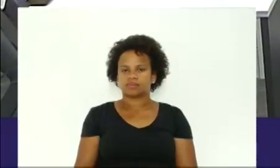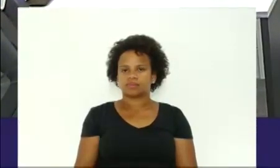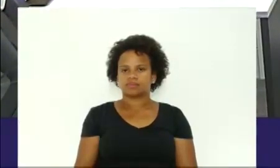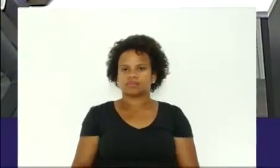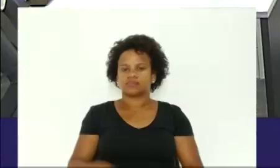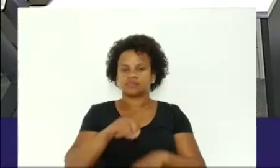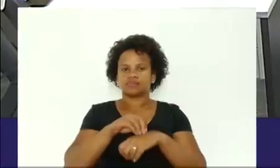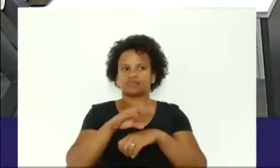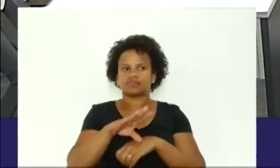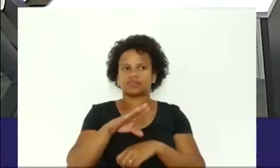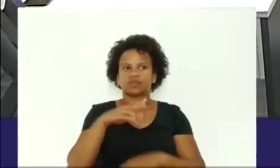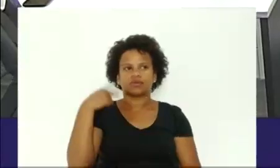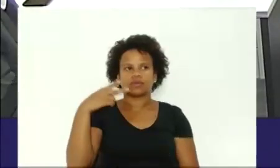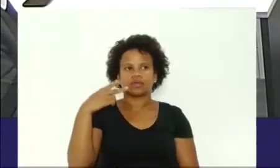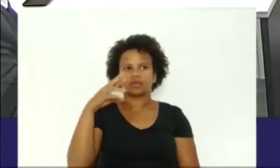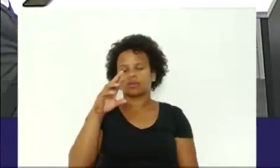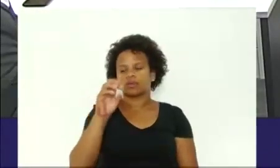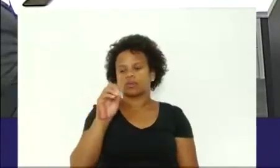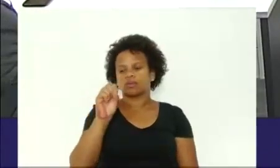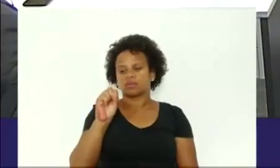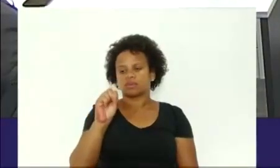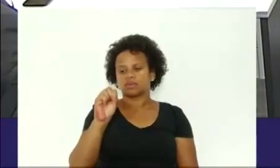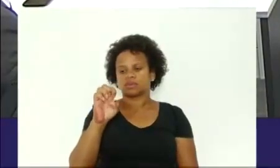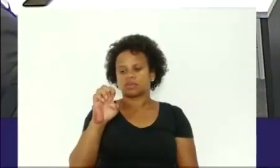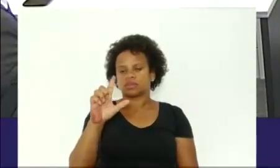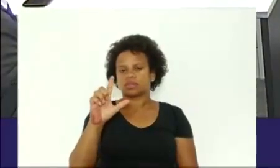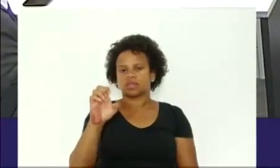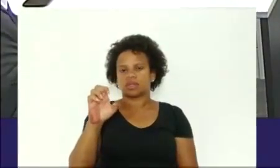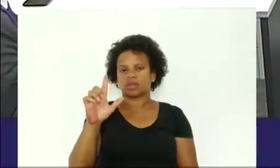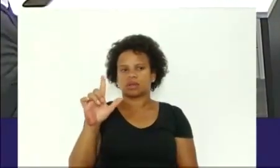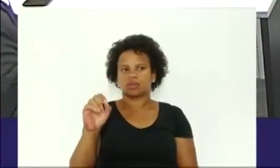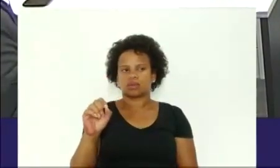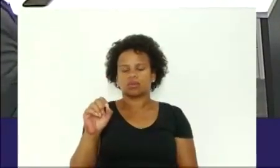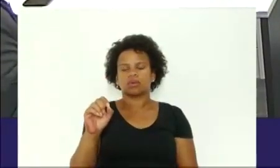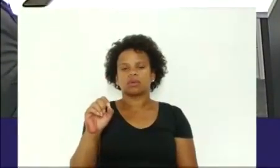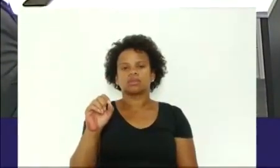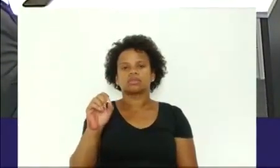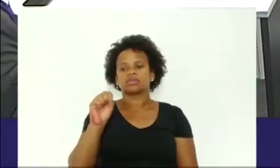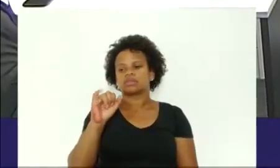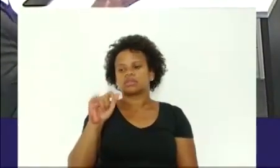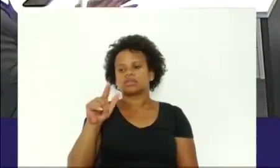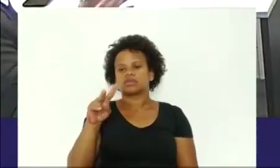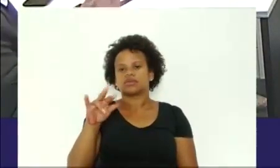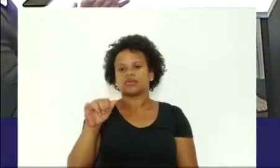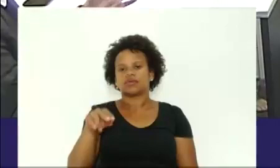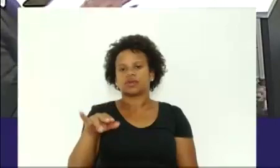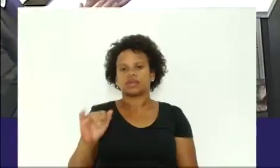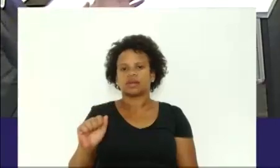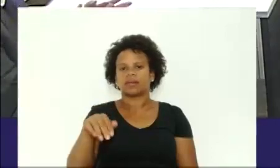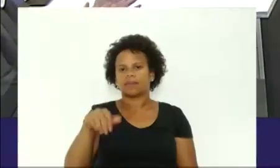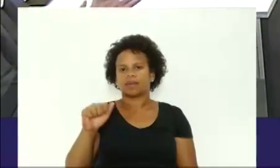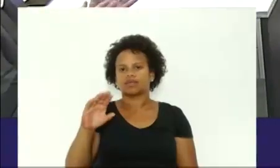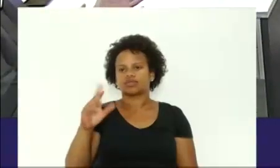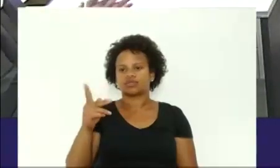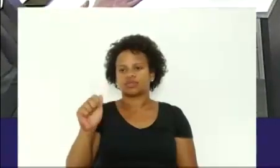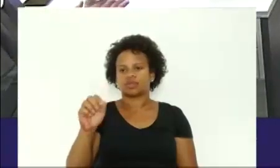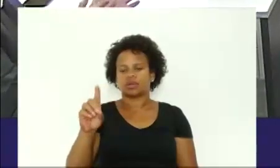Indicada pela vereadora Rosiello, a Câmara homenageia Silvânia Machado de Andoni.